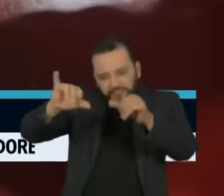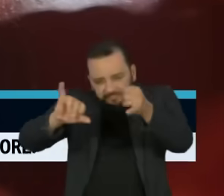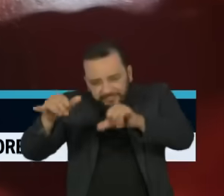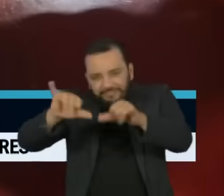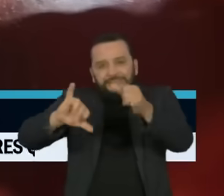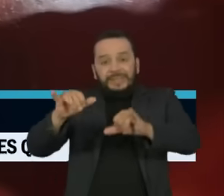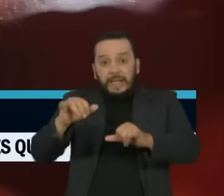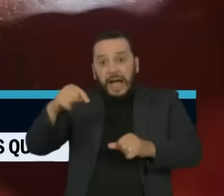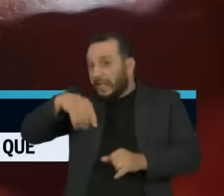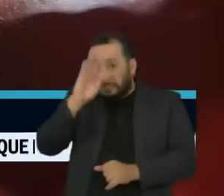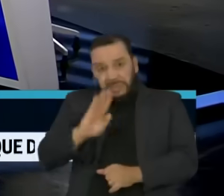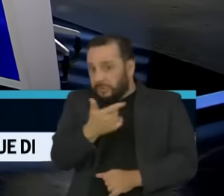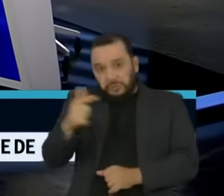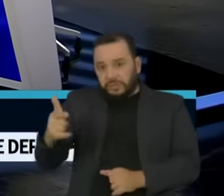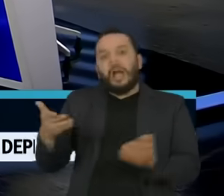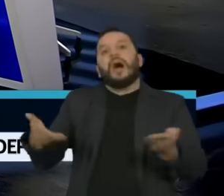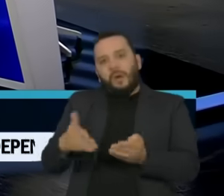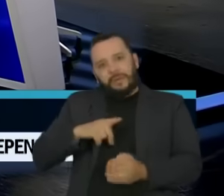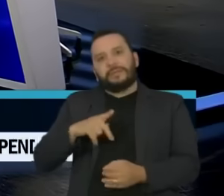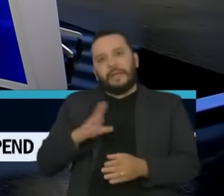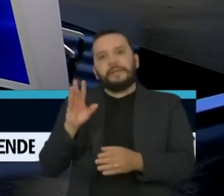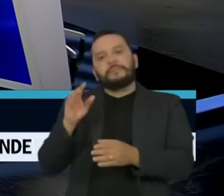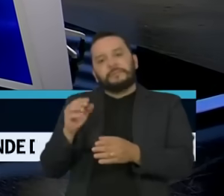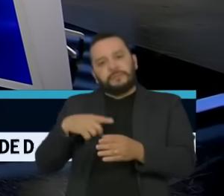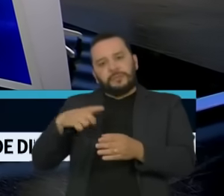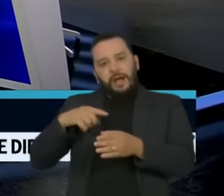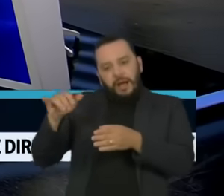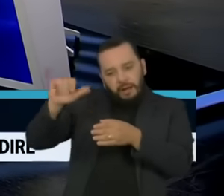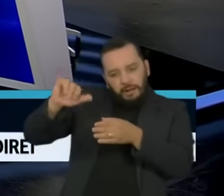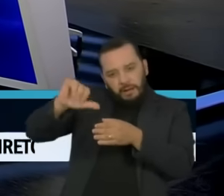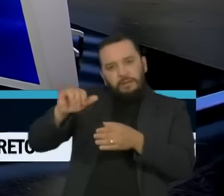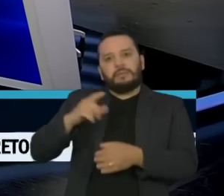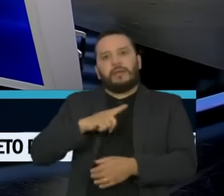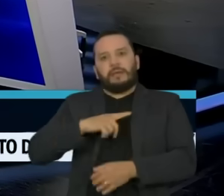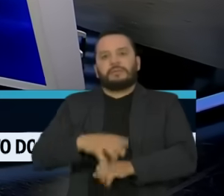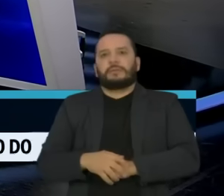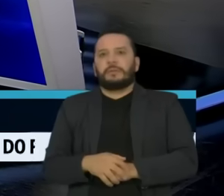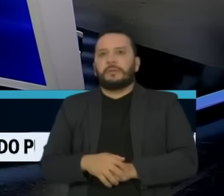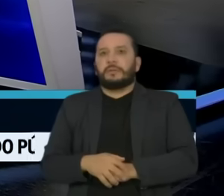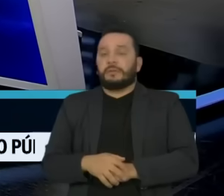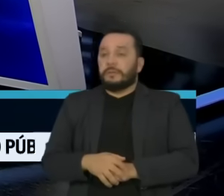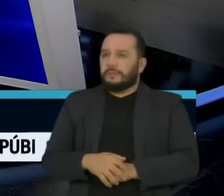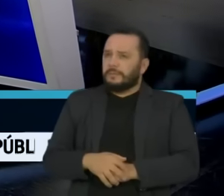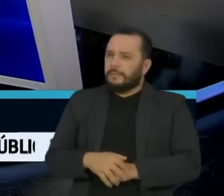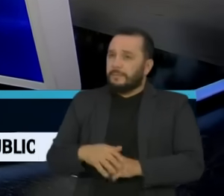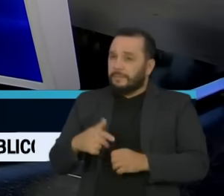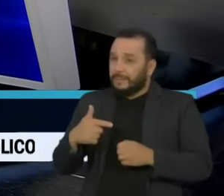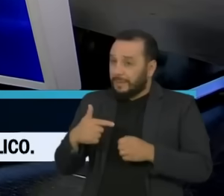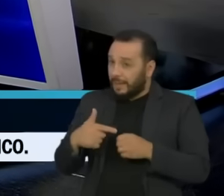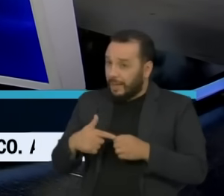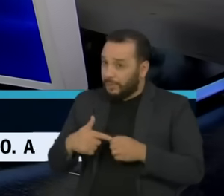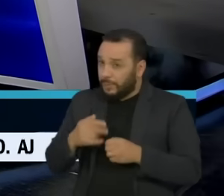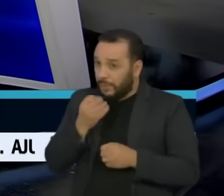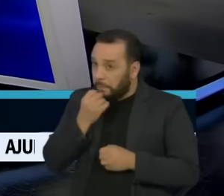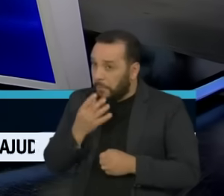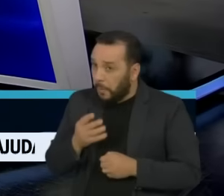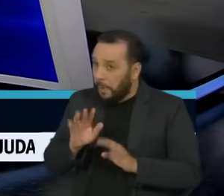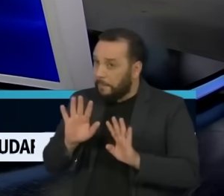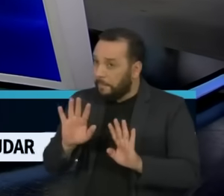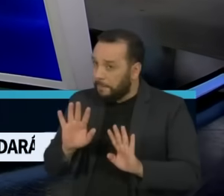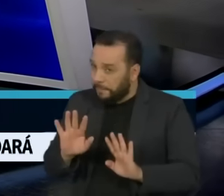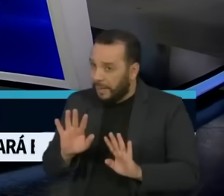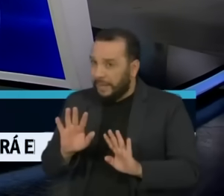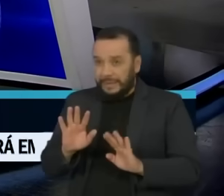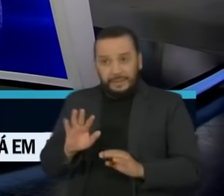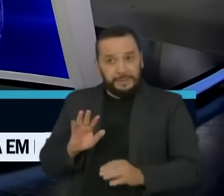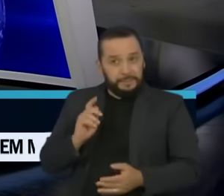constável da especificação brasileira. Doutor Saldiva, essa gasolina boa para o bolso do motorista e também para o motor do carro,